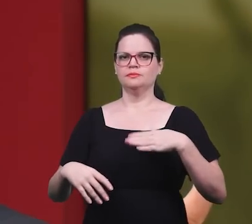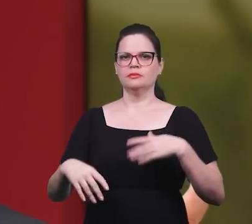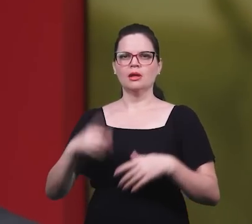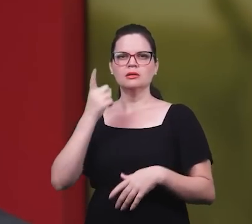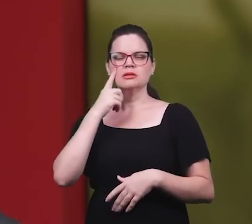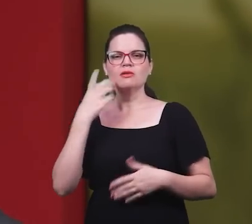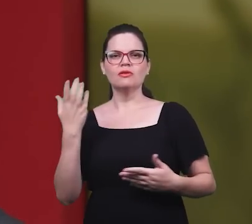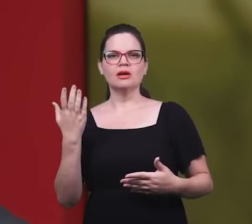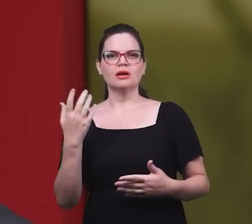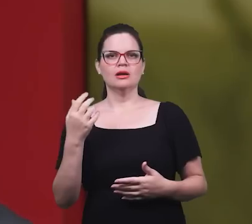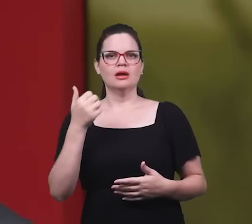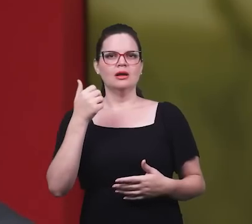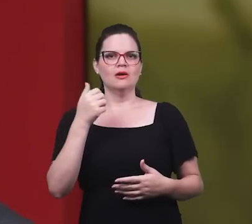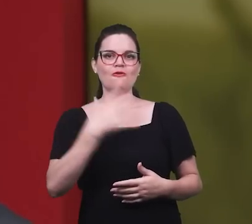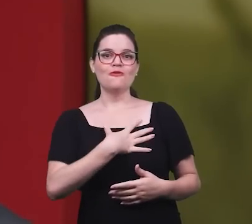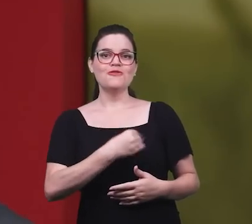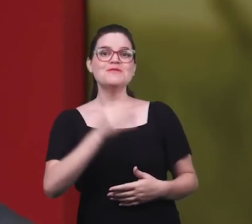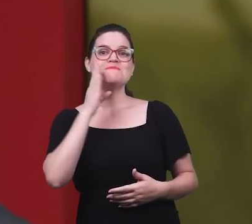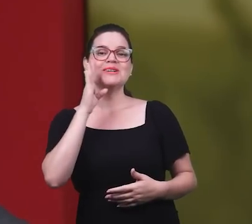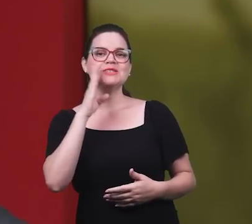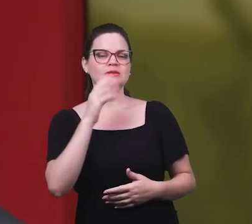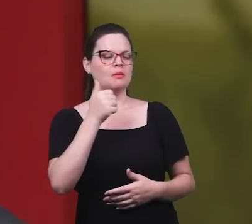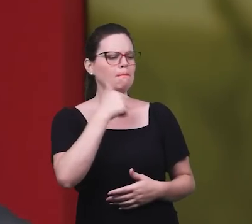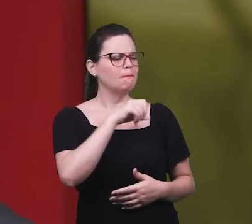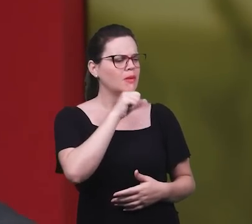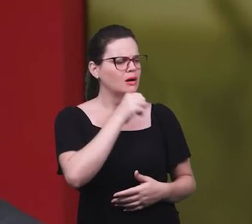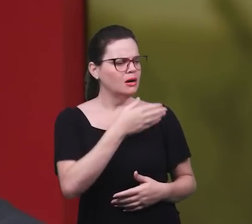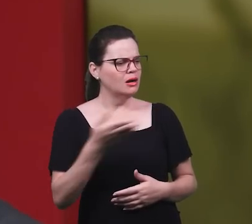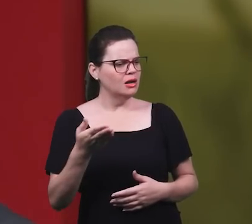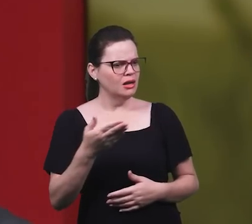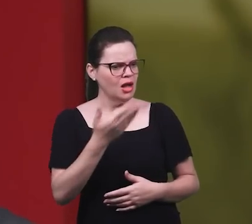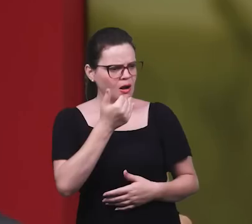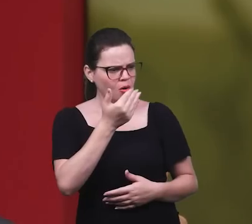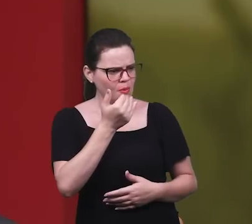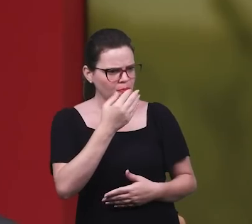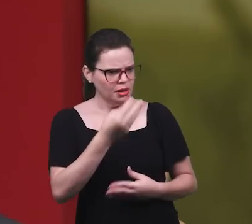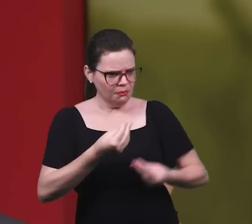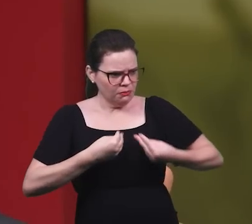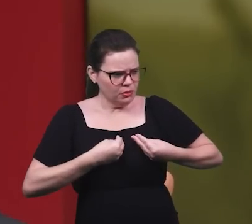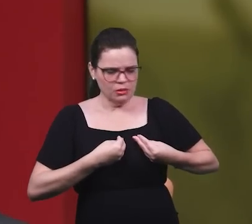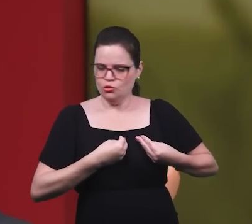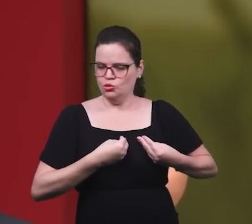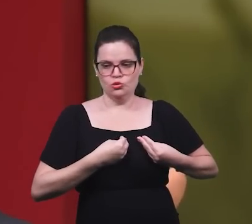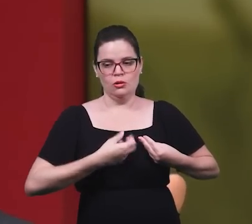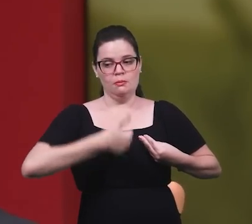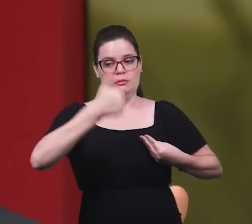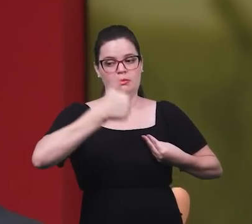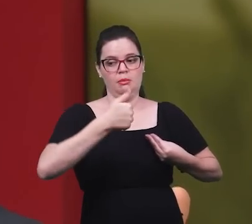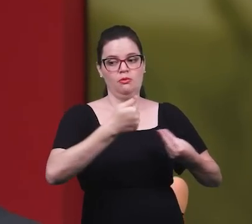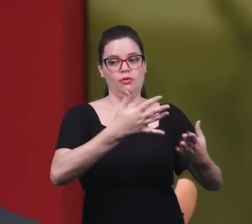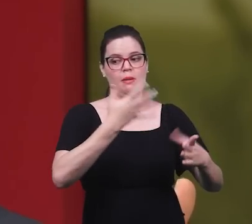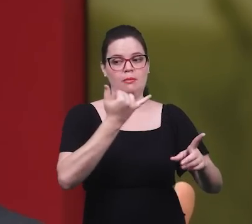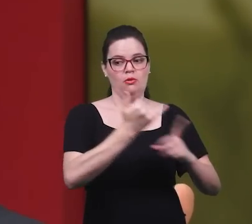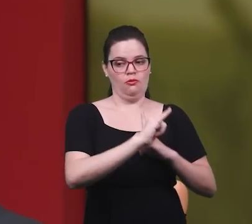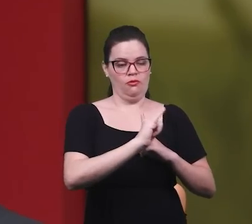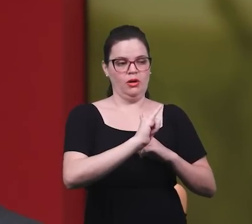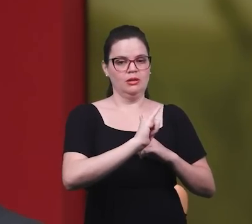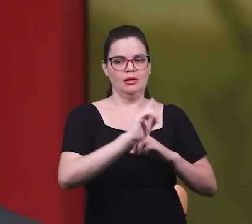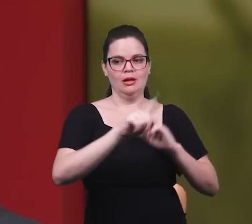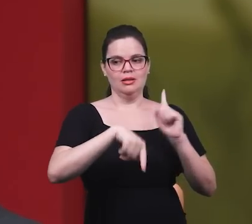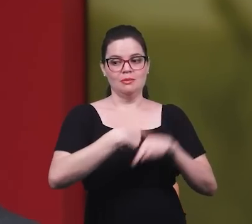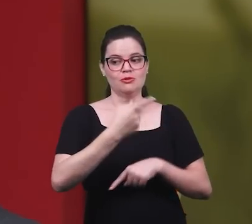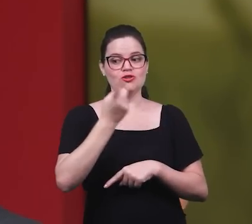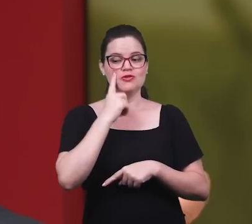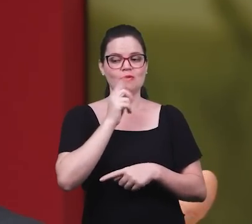alimento aí. Meu filho, em primeiro lugar, a profecia, o profeta em primeiro lugar. Muito bom. Depois, nós vamos colher aquilo que é o resultado de guardar a